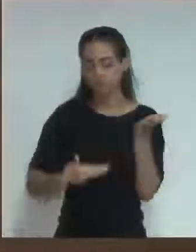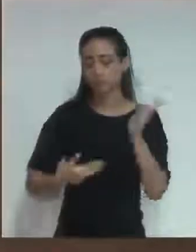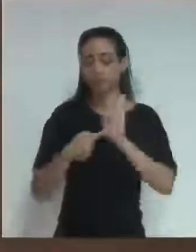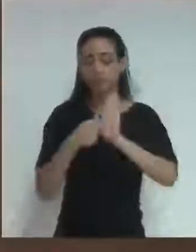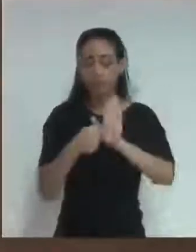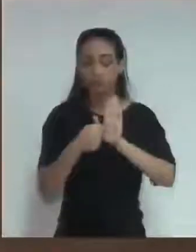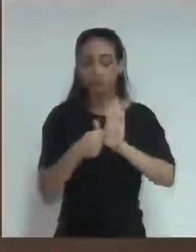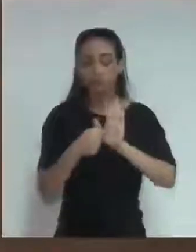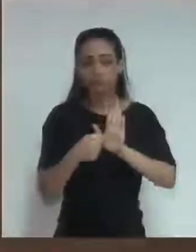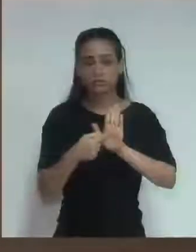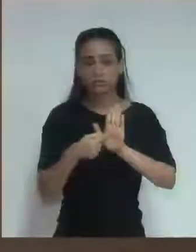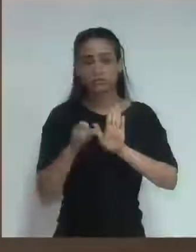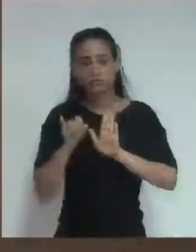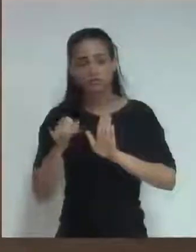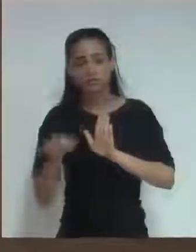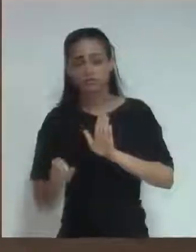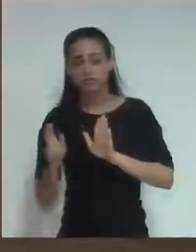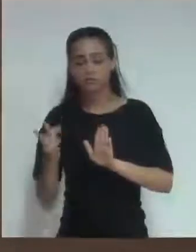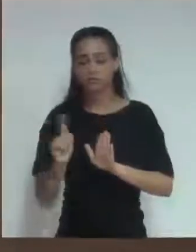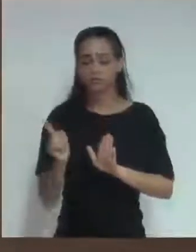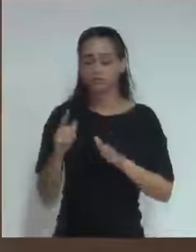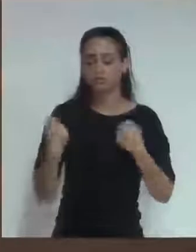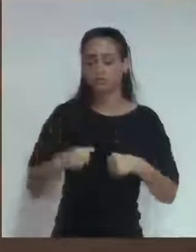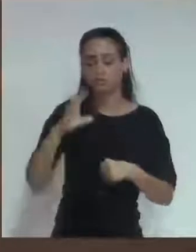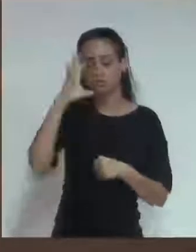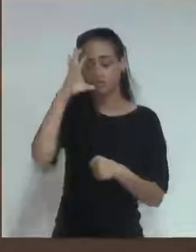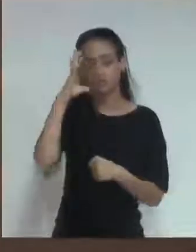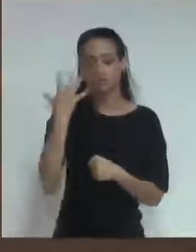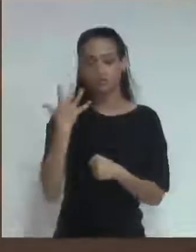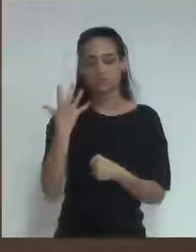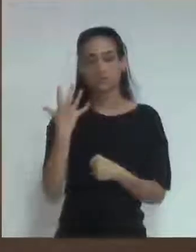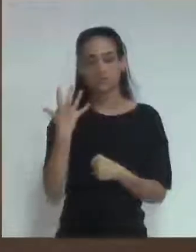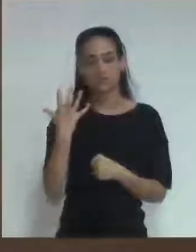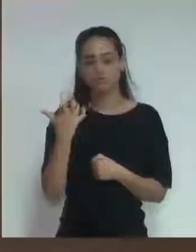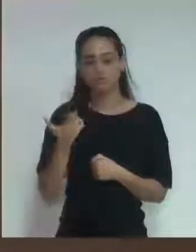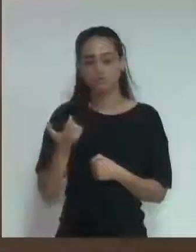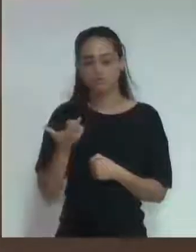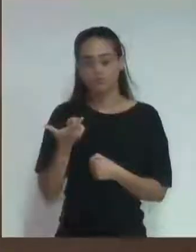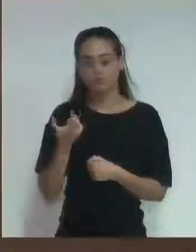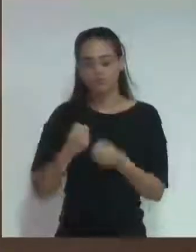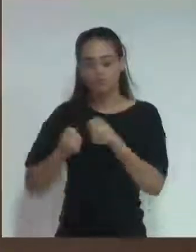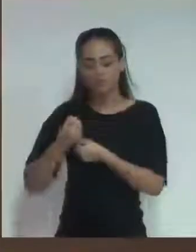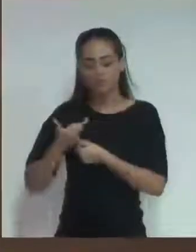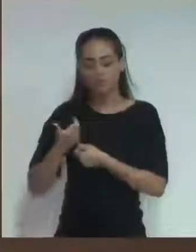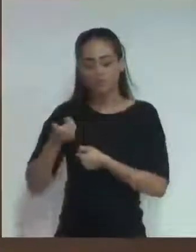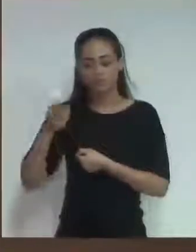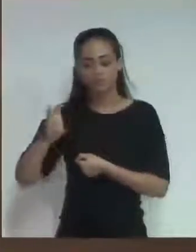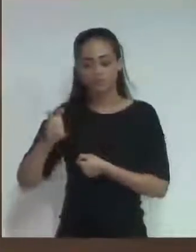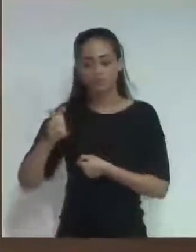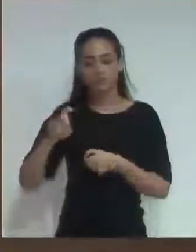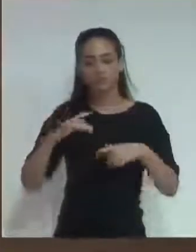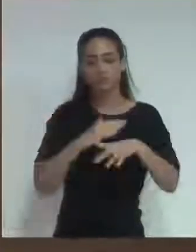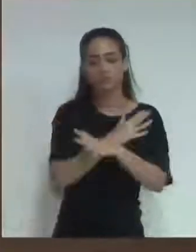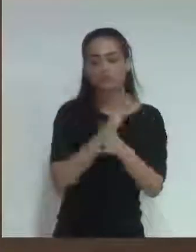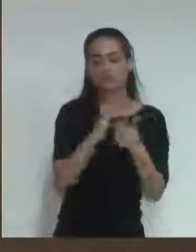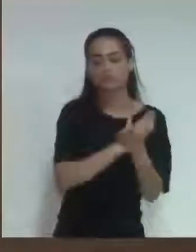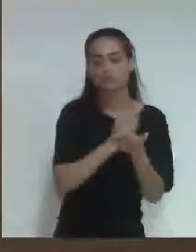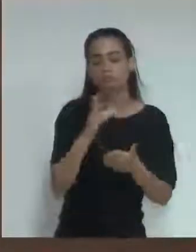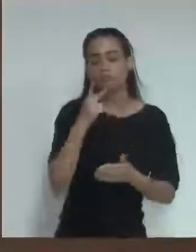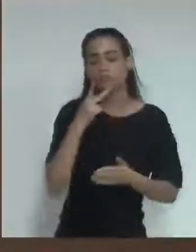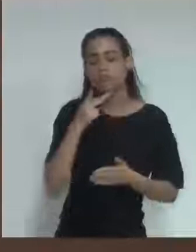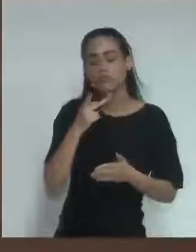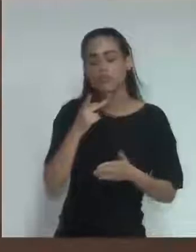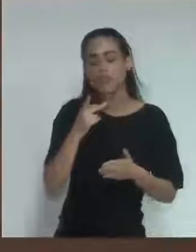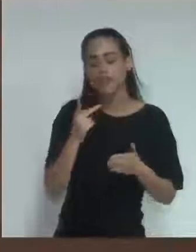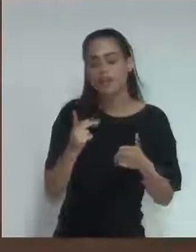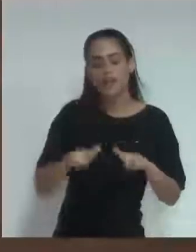isso. Se certo ou não, você tinha que tomar uma decisão, sobretudo no final de 2015. Muitas cidades fizeram o quê? Para não ultrapassar o limite de gasto de